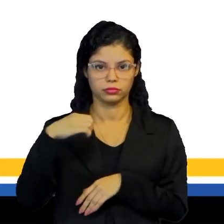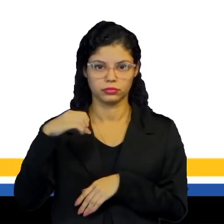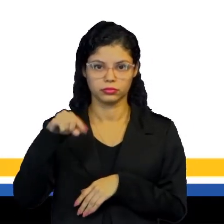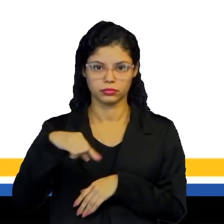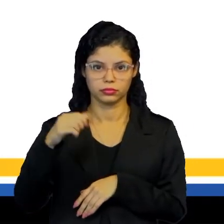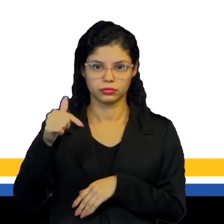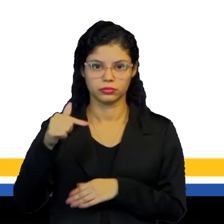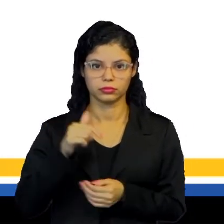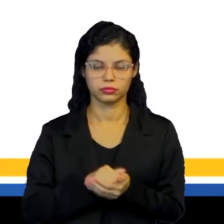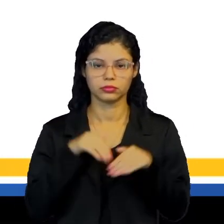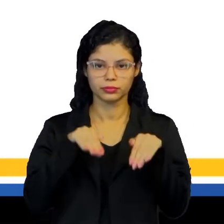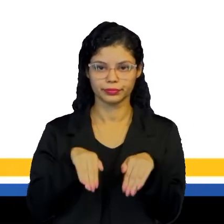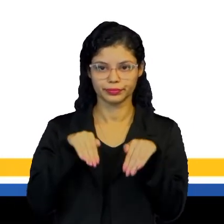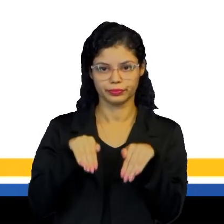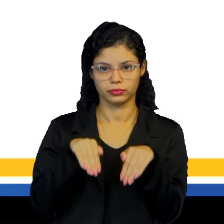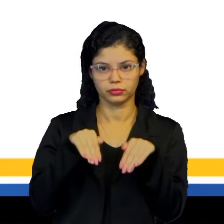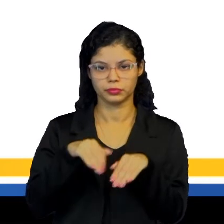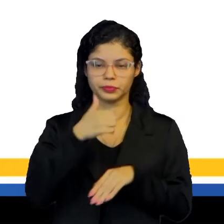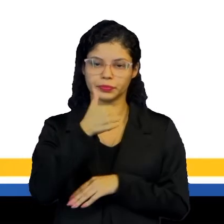119,7. Austrália,